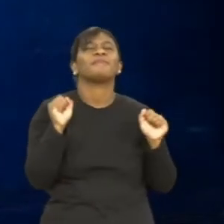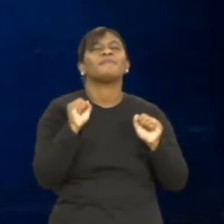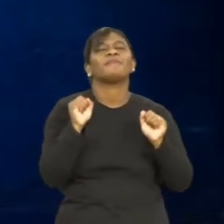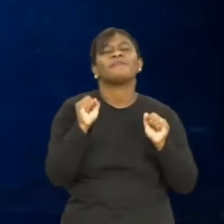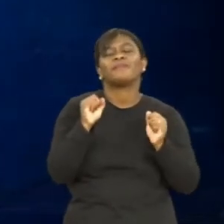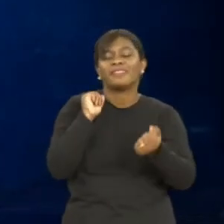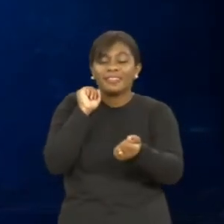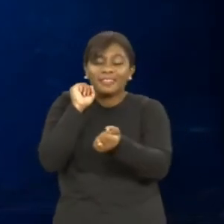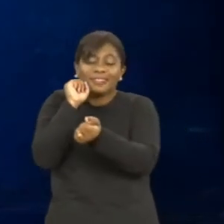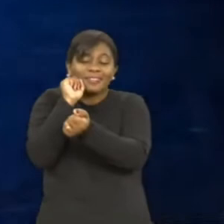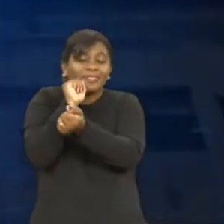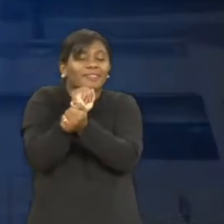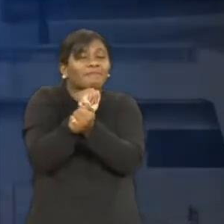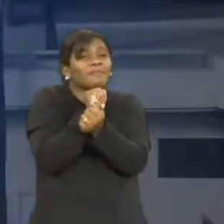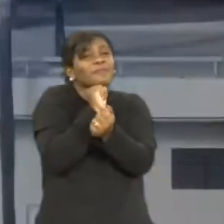Ansioso